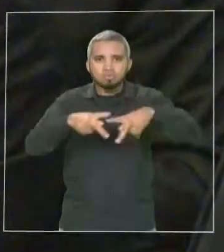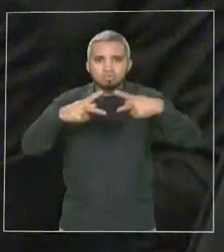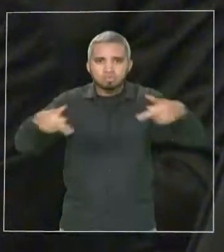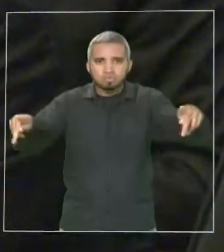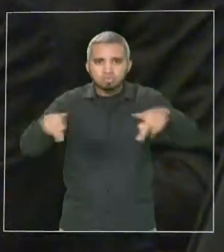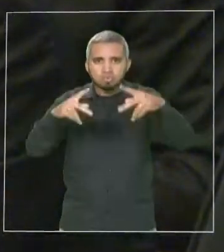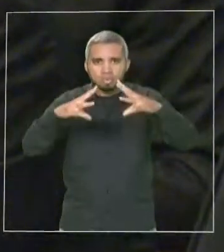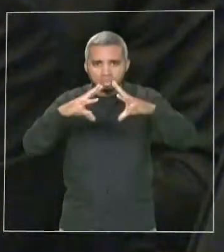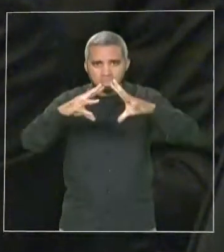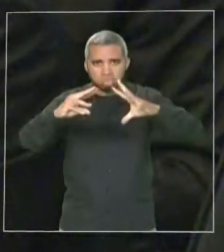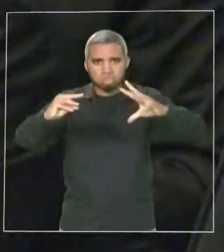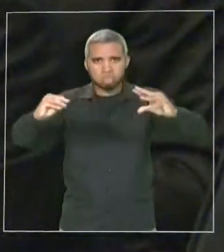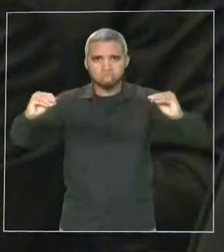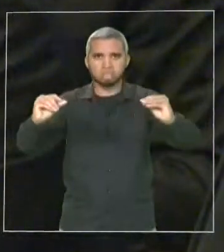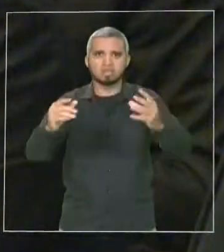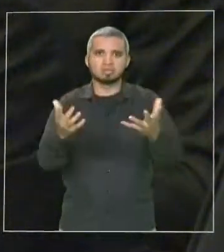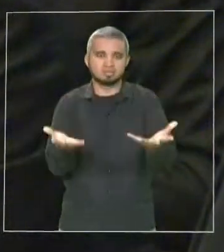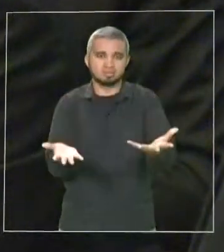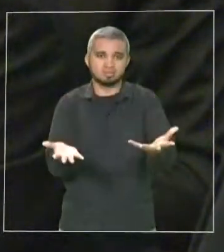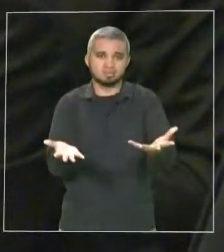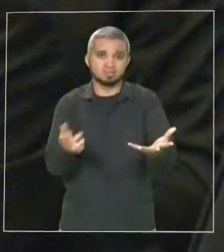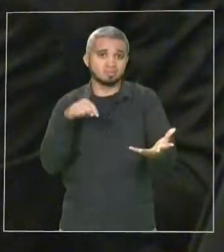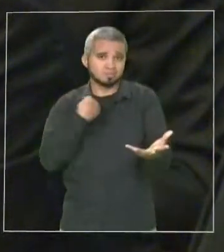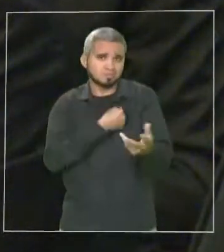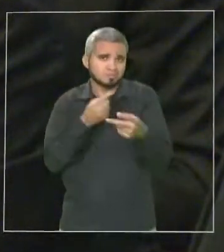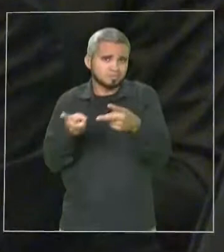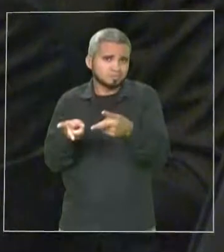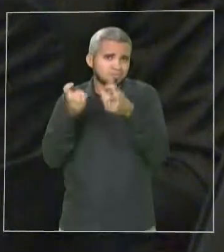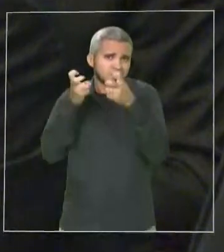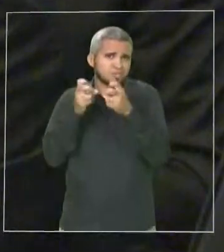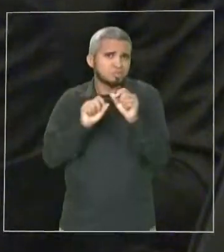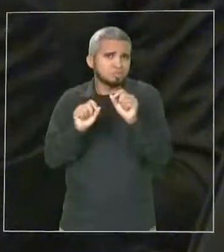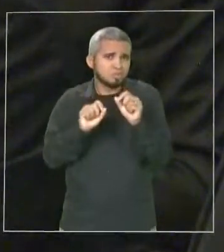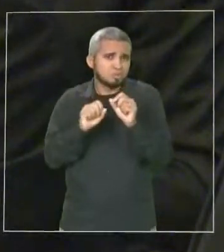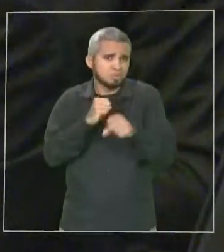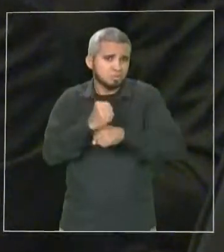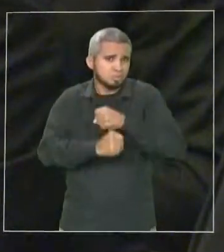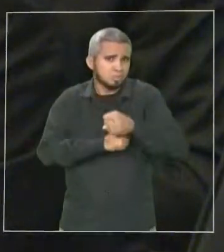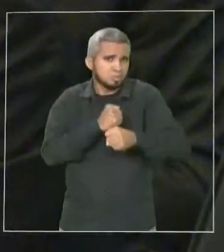ano pré-eleitoral. E